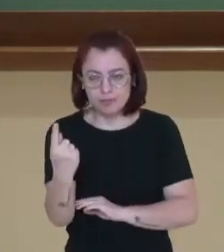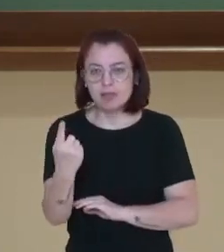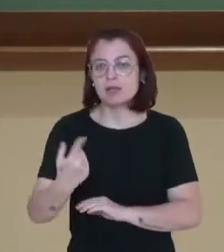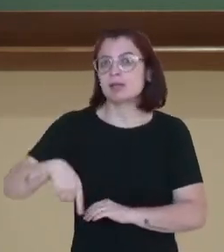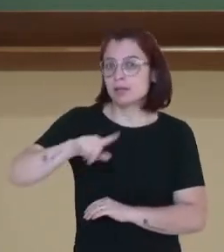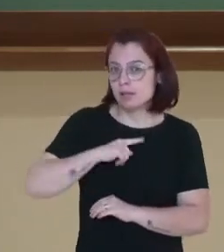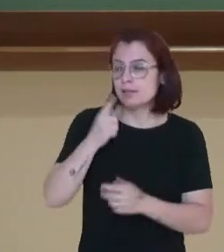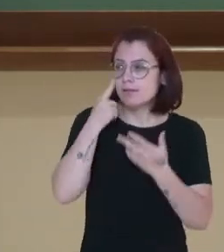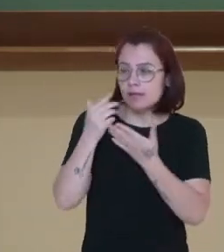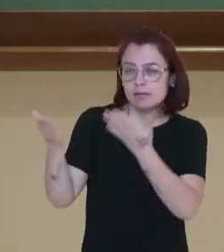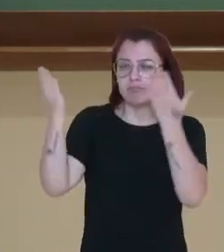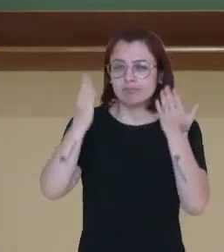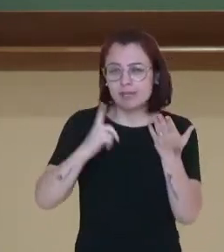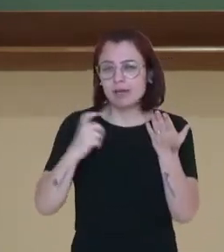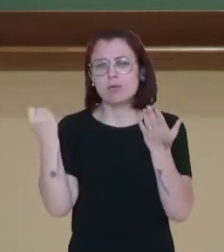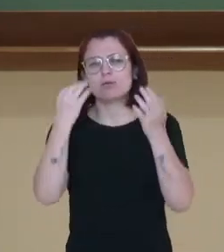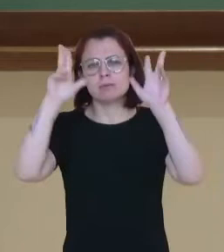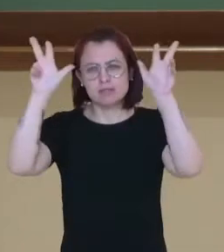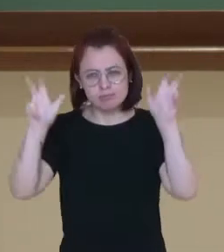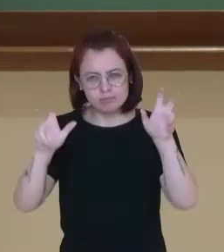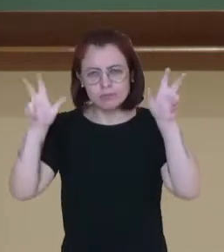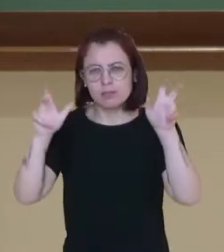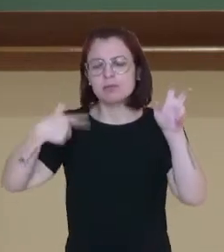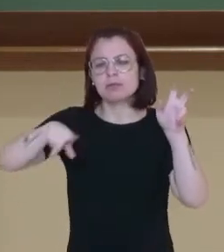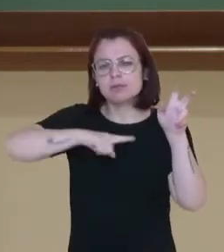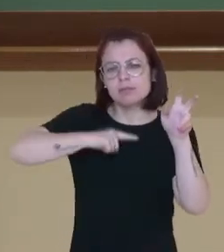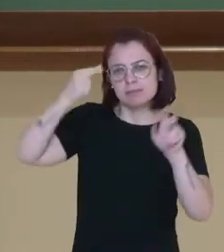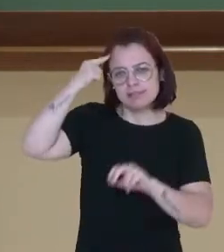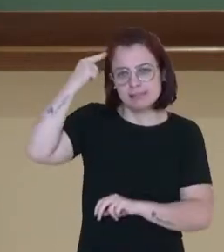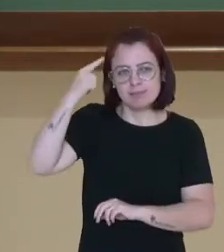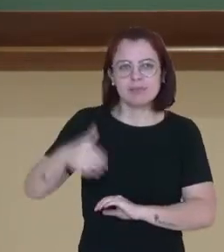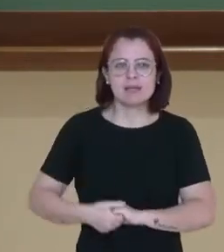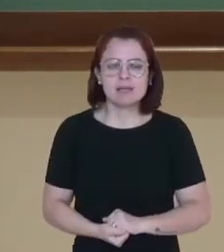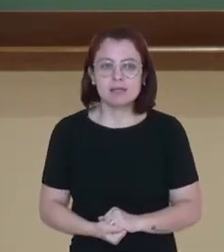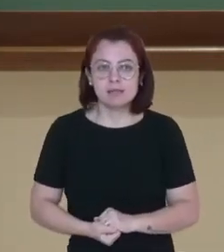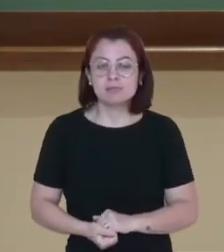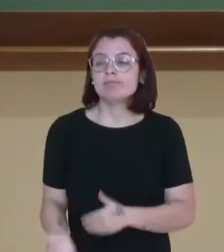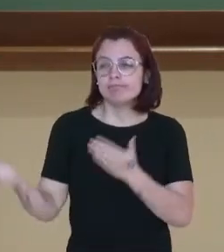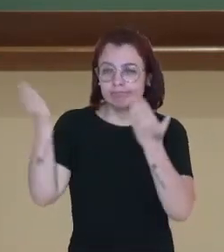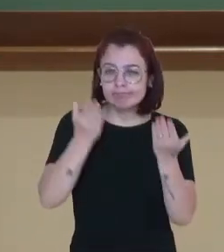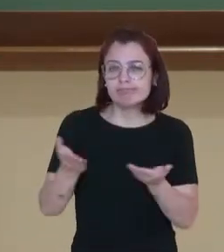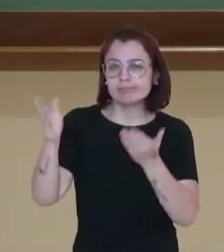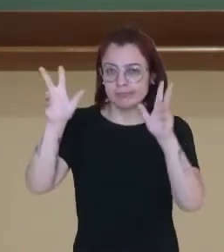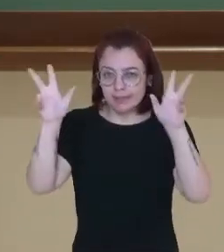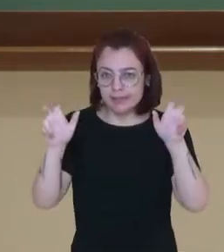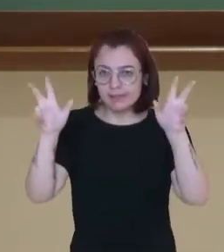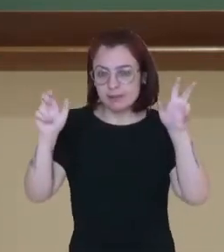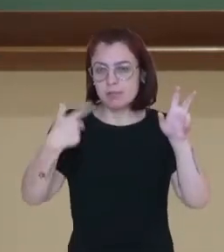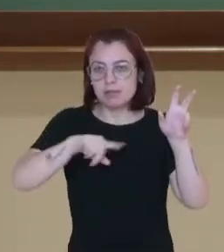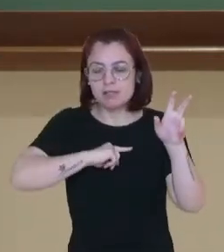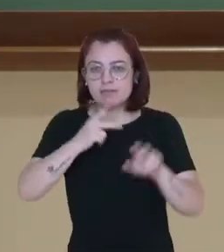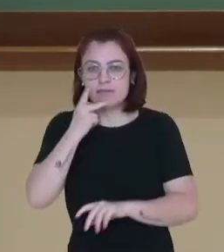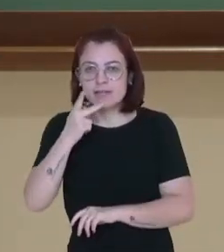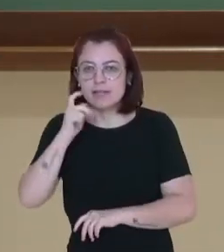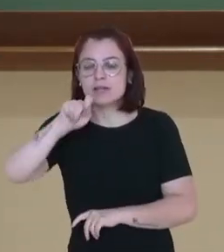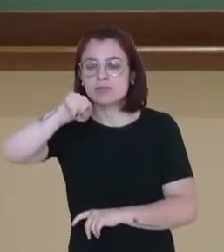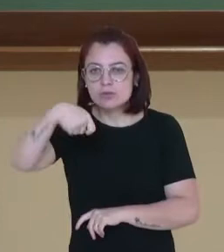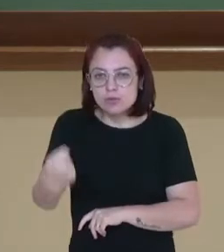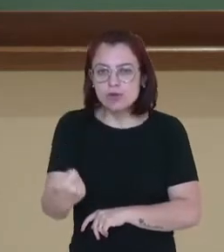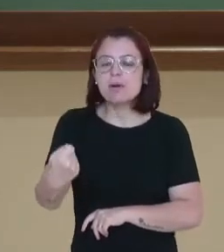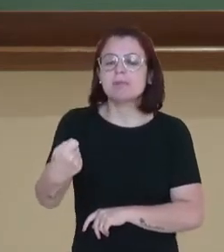algumas temáticas devem permear o pensamento de vocês. Dessas temáticas, obviamente, falar sobre a